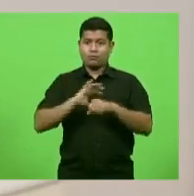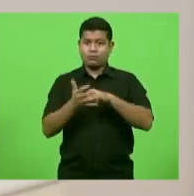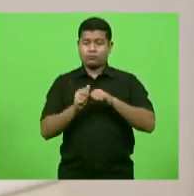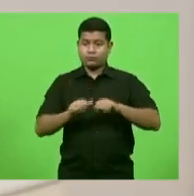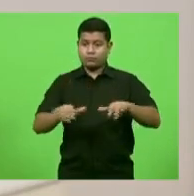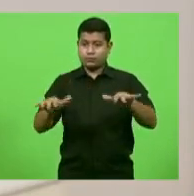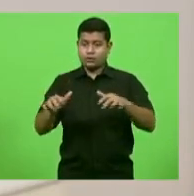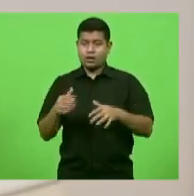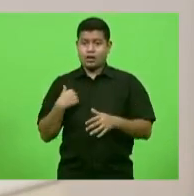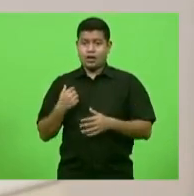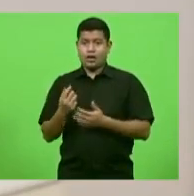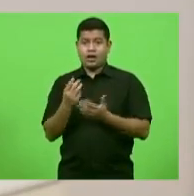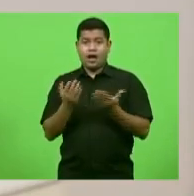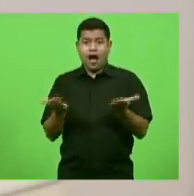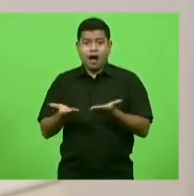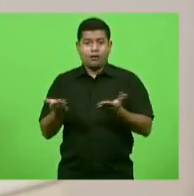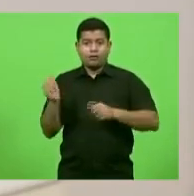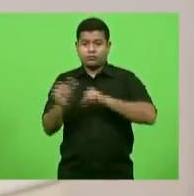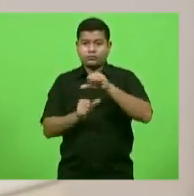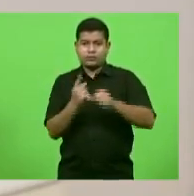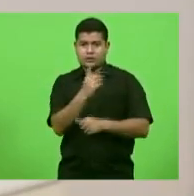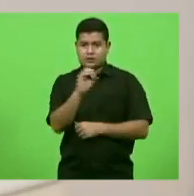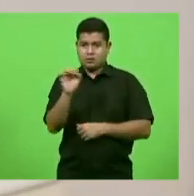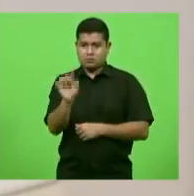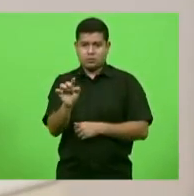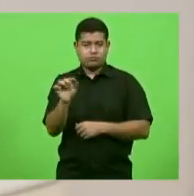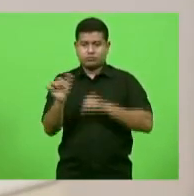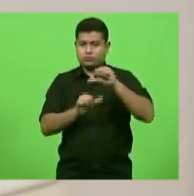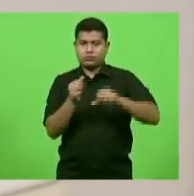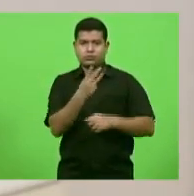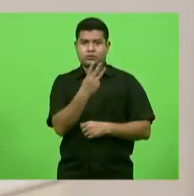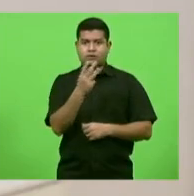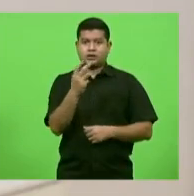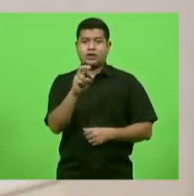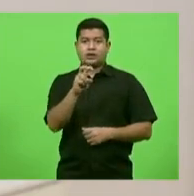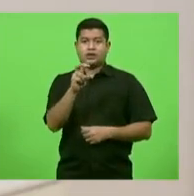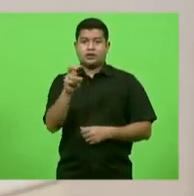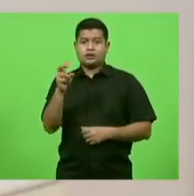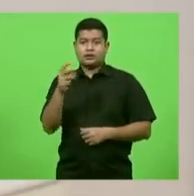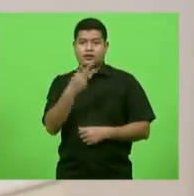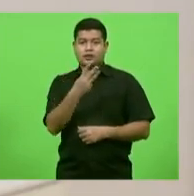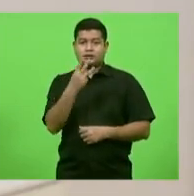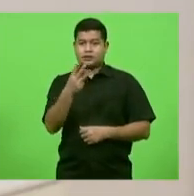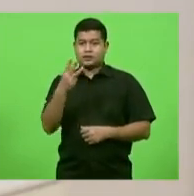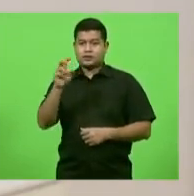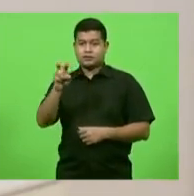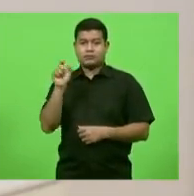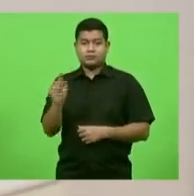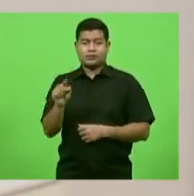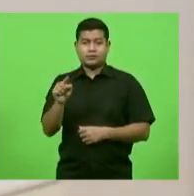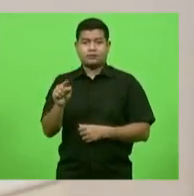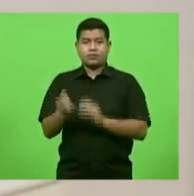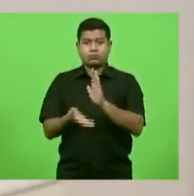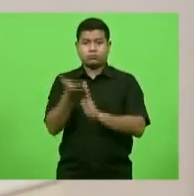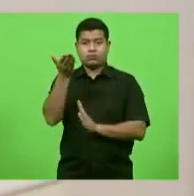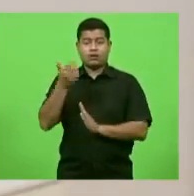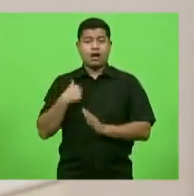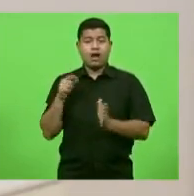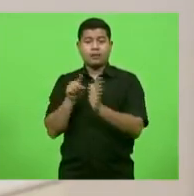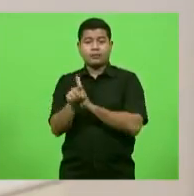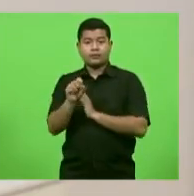a 335 mil reais. Aí a pergunta seria, né, se esse preço ele está tão alto, não se